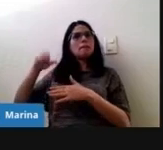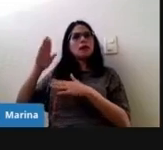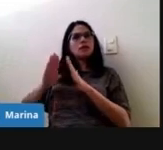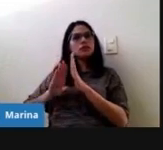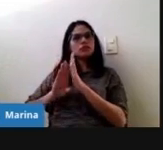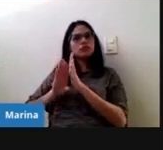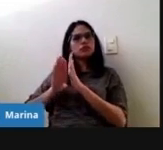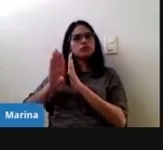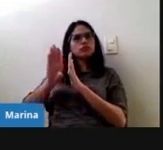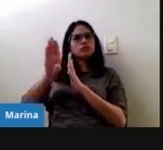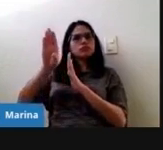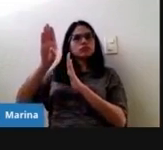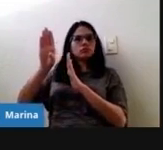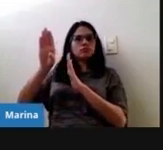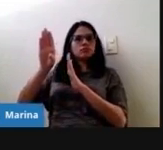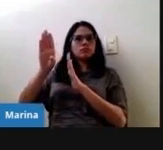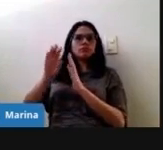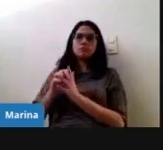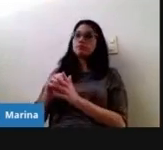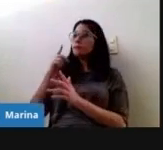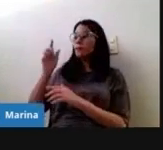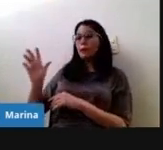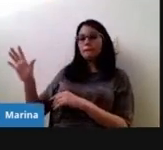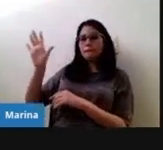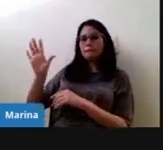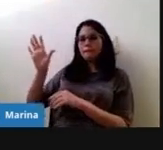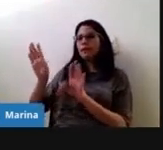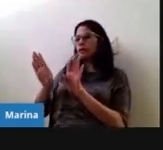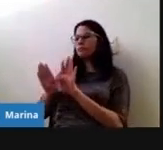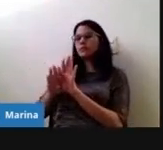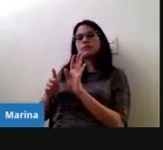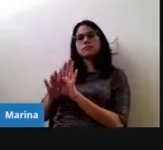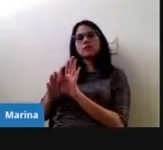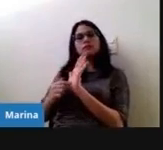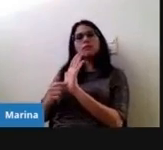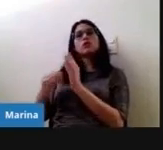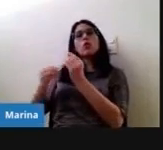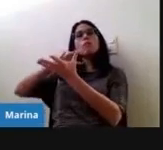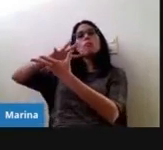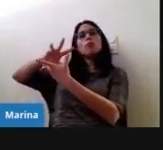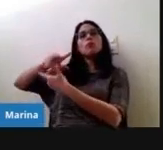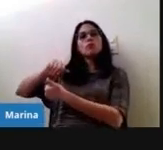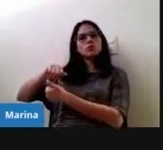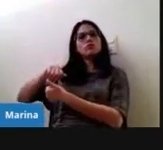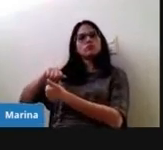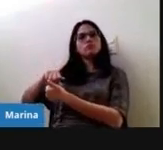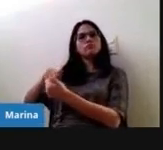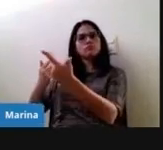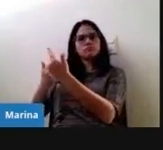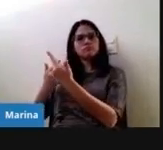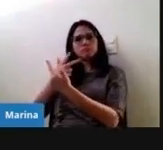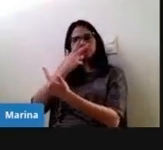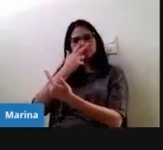vem observando aqui também ocorrendo no mundo como um todo. Aqui nós